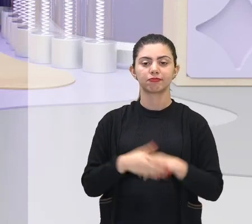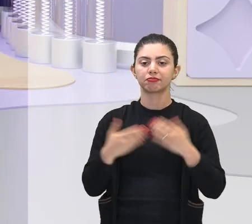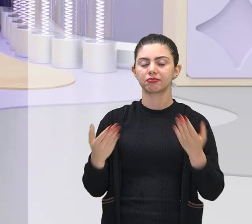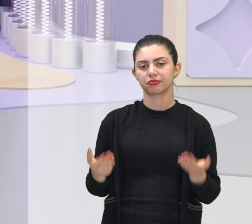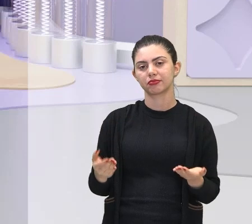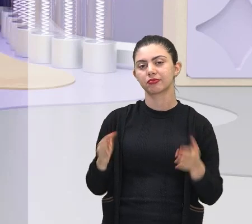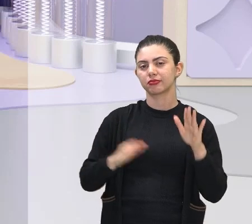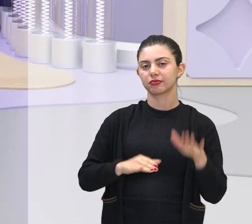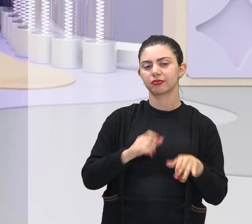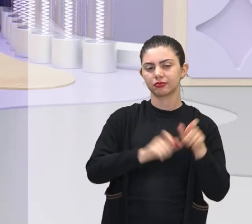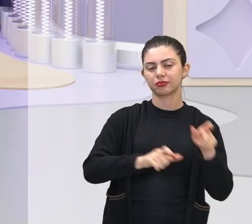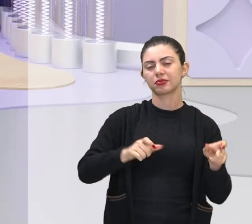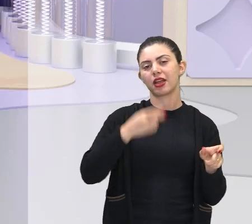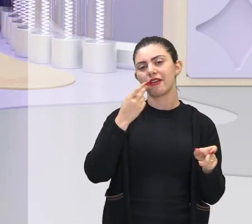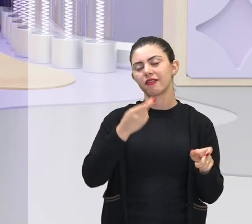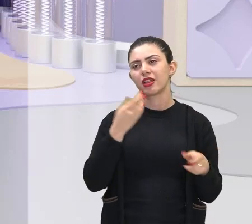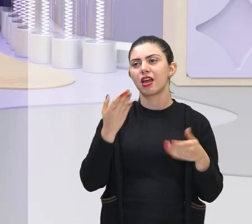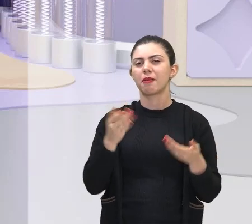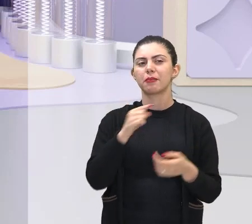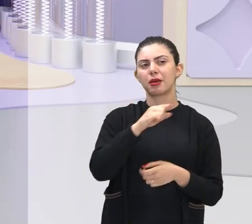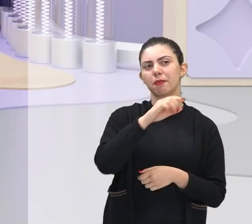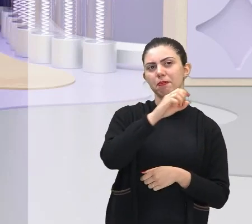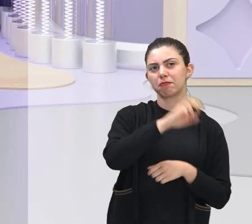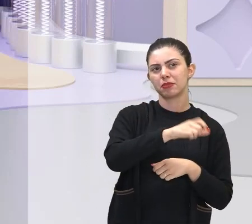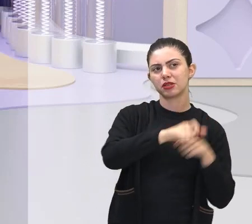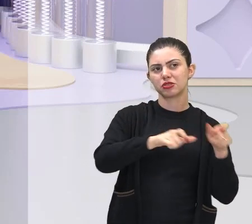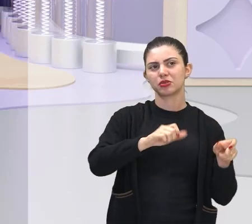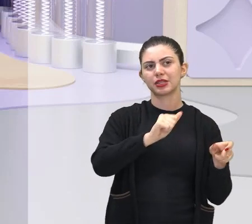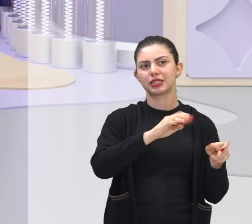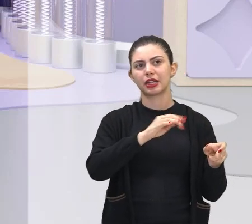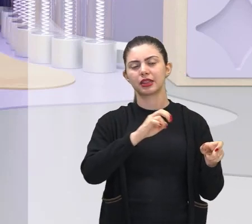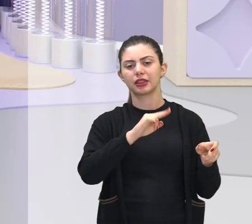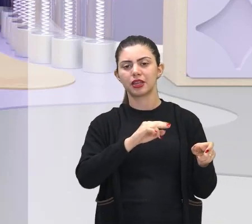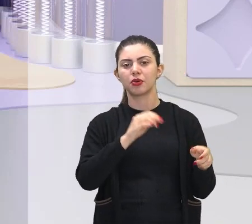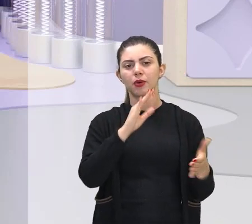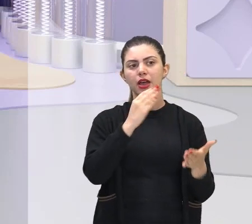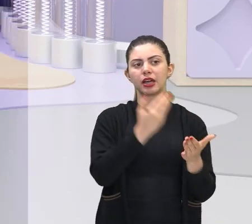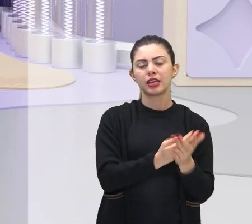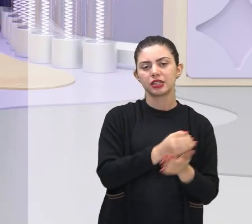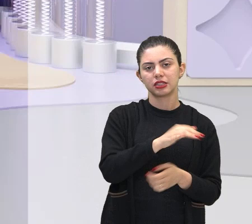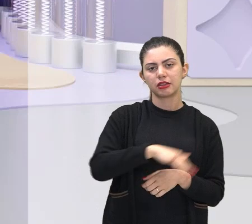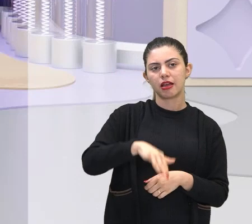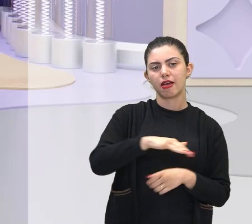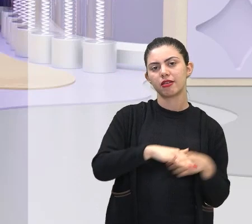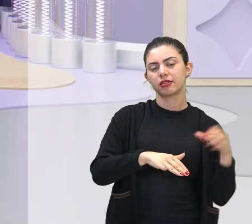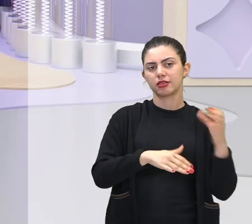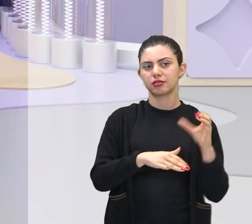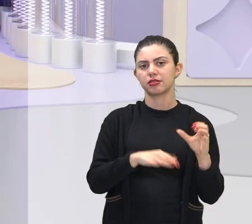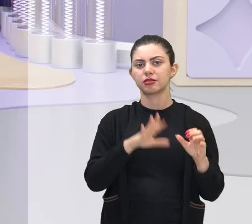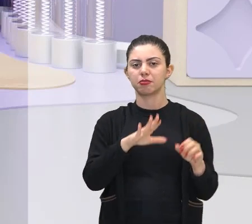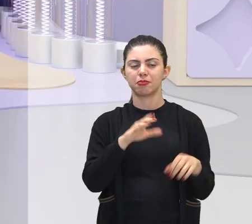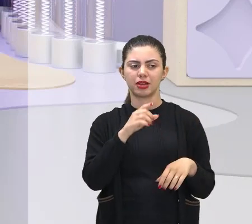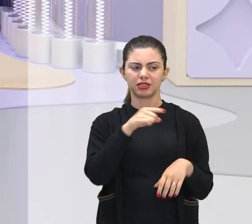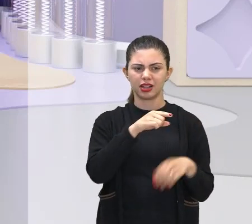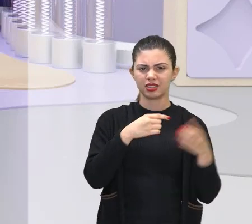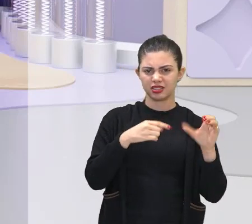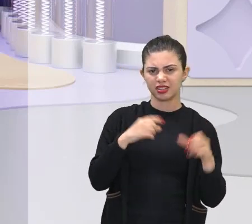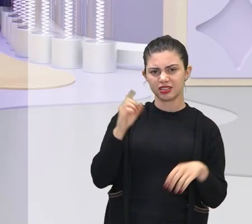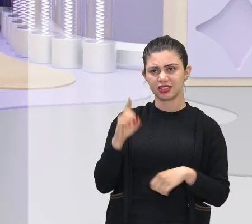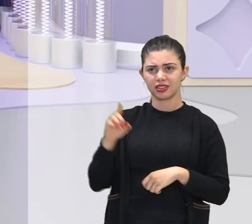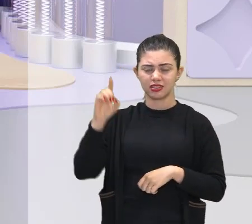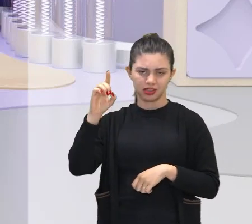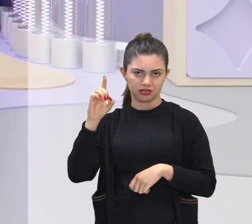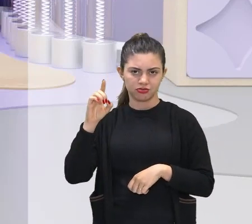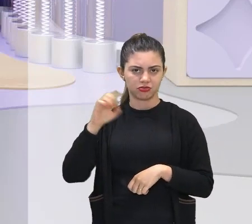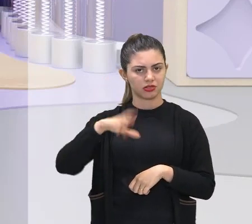muitas vezes as pessoas dizem, mas o ateu acredita na ciência, mas a ciência ela não é uma divindade. O ateu acredita em não sei